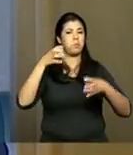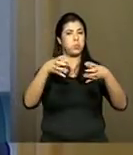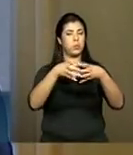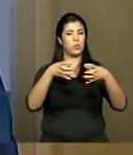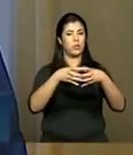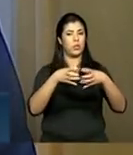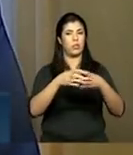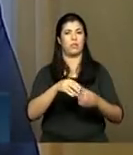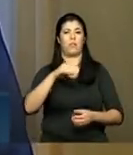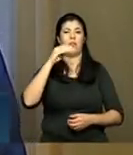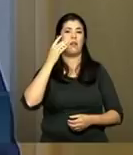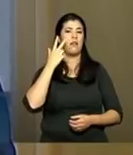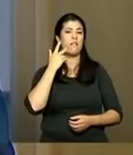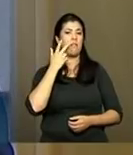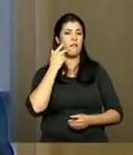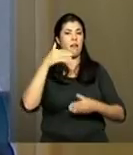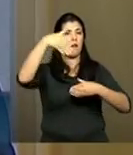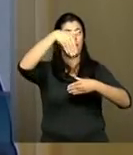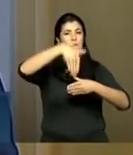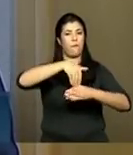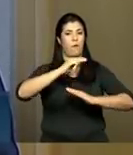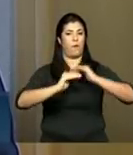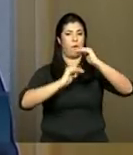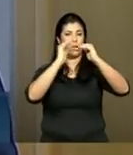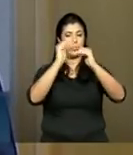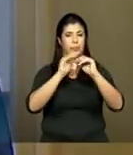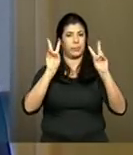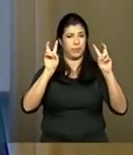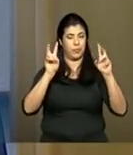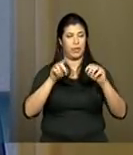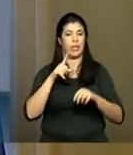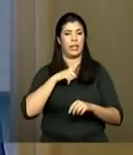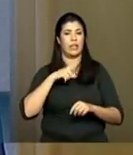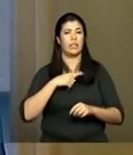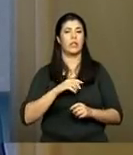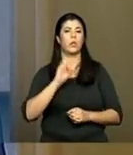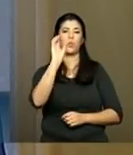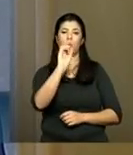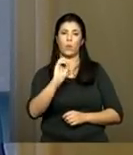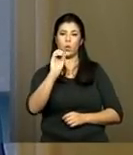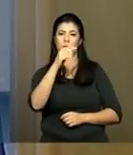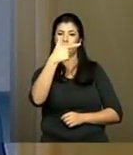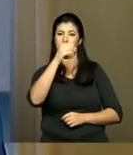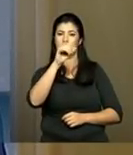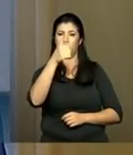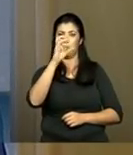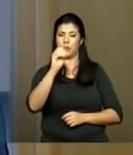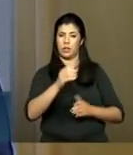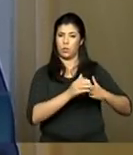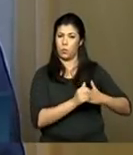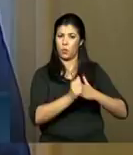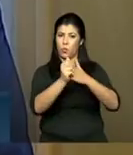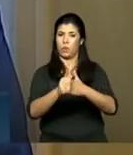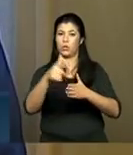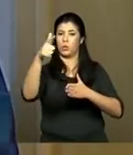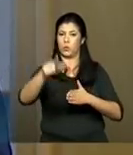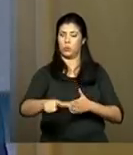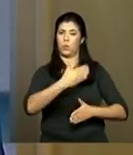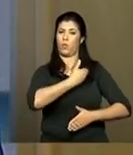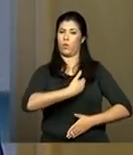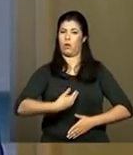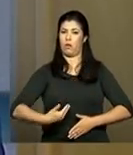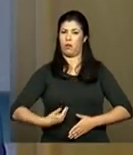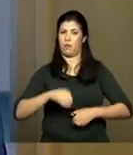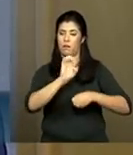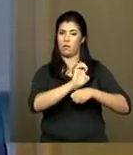Vota para Crescer. No dia 3 de outubro de 2010, os cearenses reconduziram Cid Gomes ao governo do estado, logo